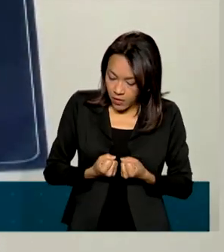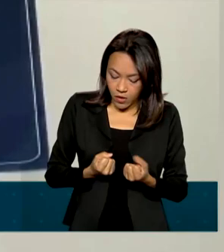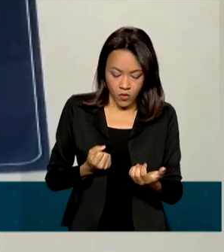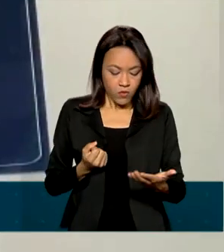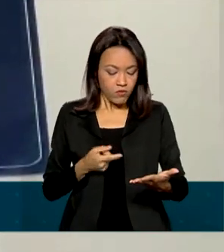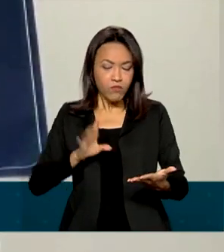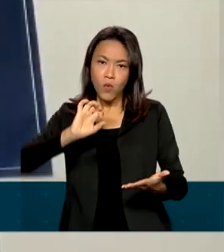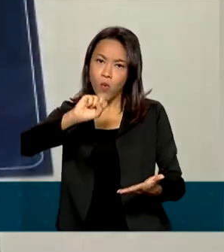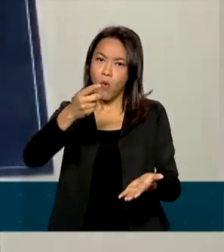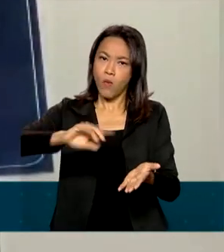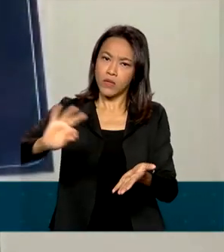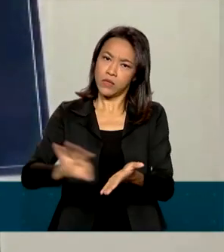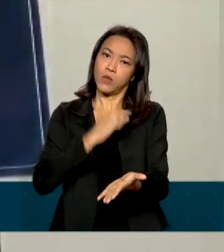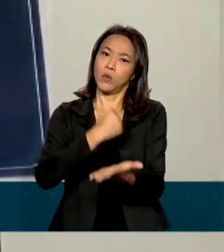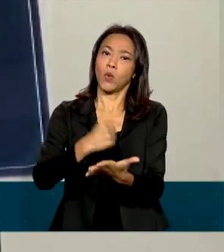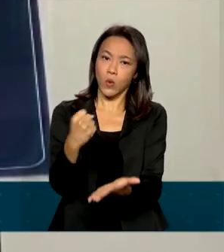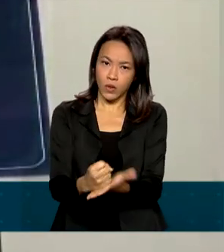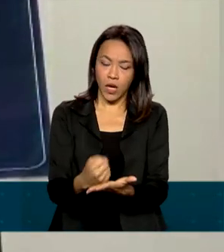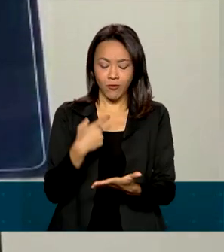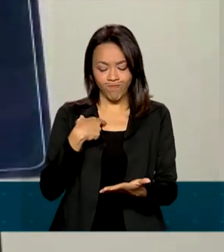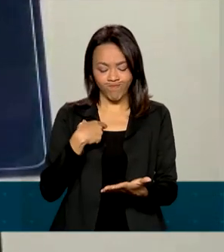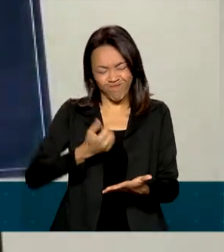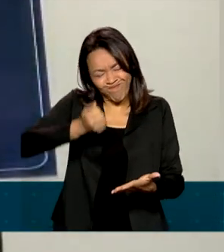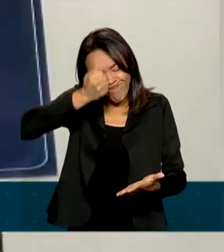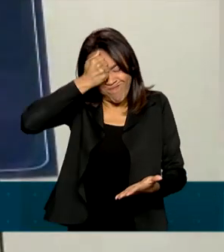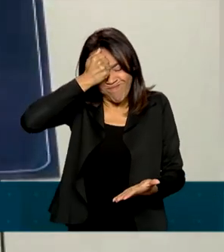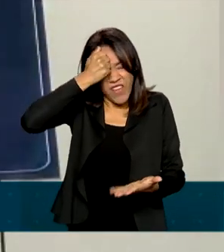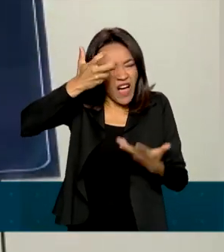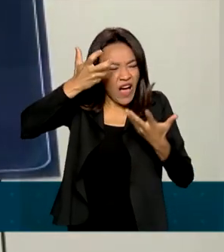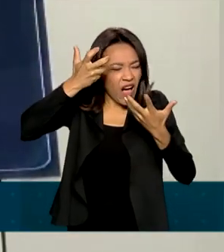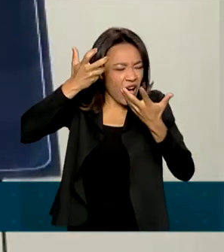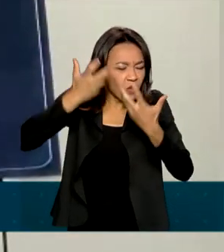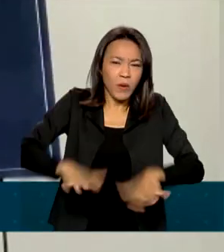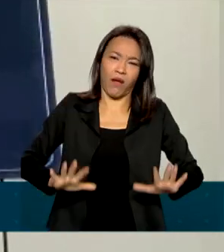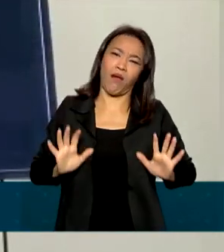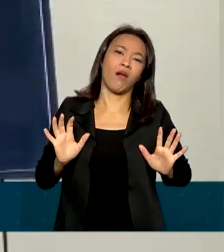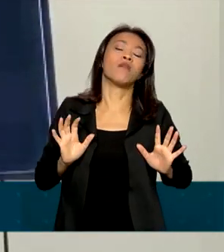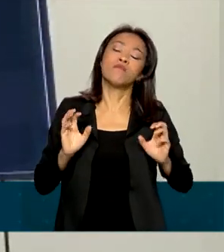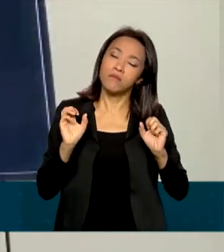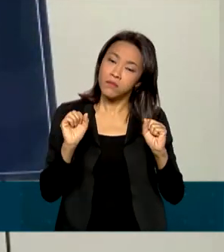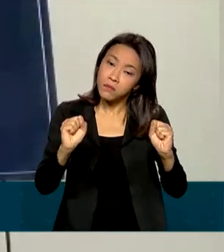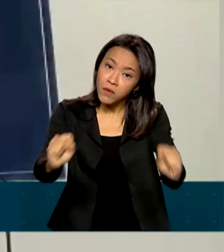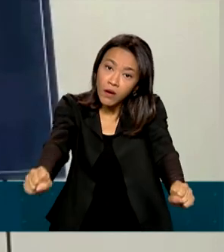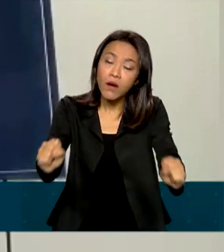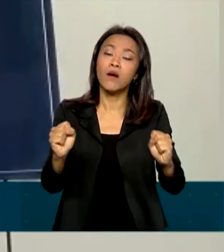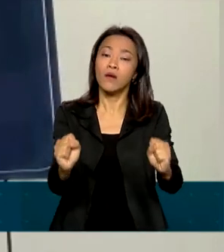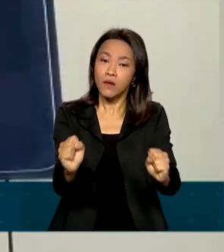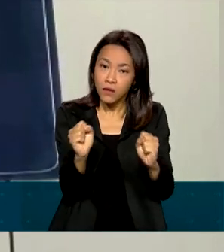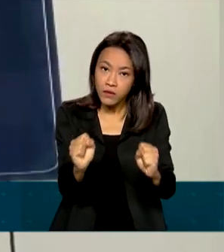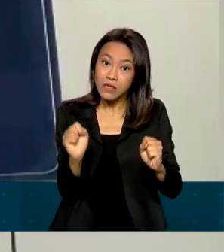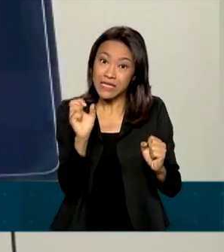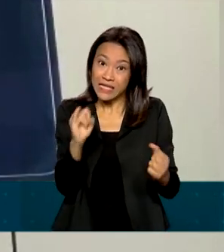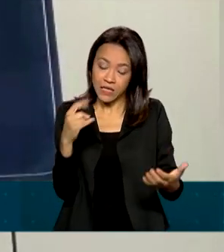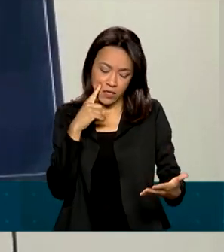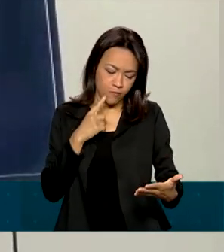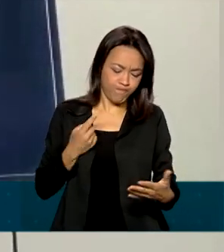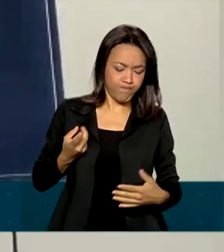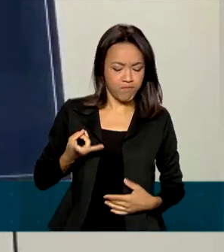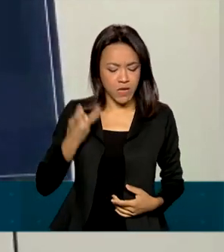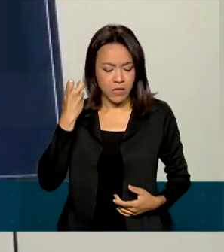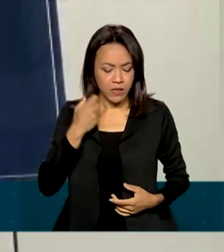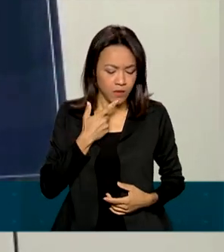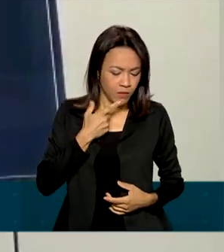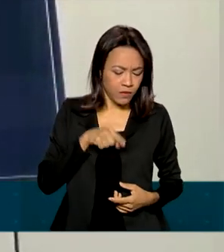da assinatura daquele contrato, de se arrepender, ou seja, de devolver aquele produto, caso ele perceba ali, né, que